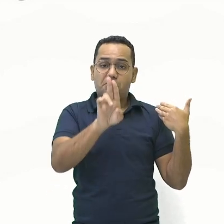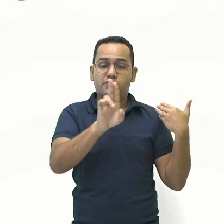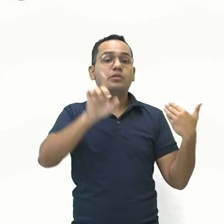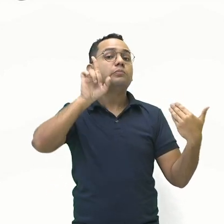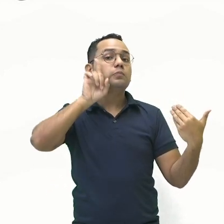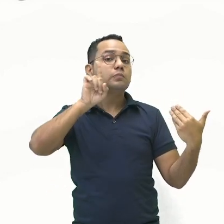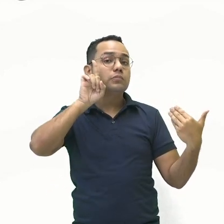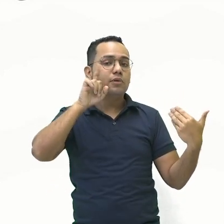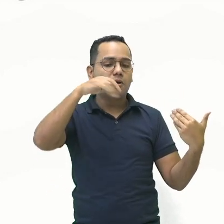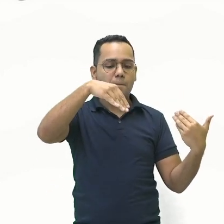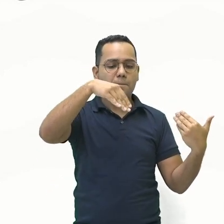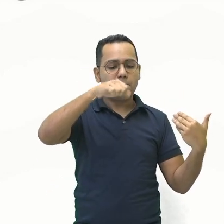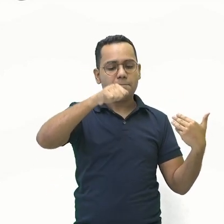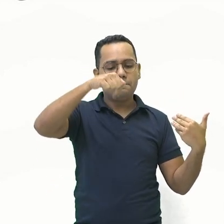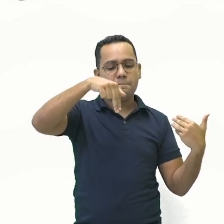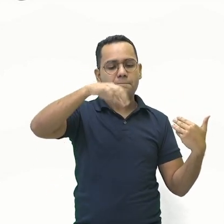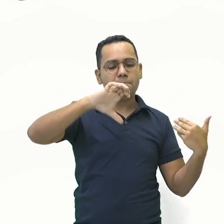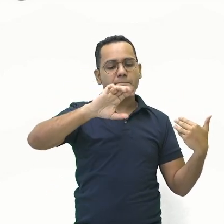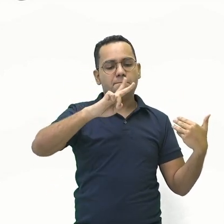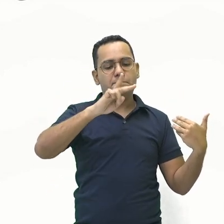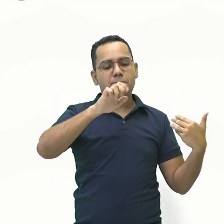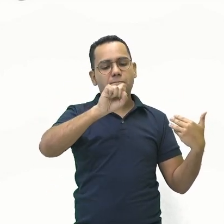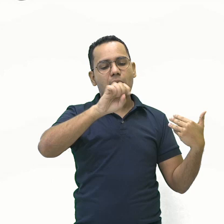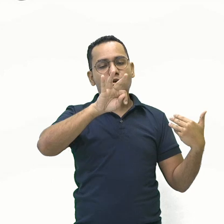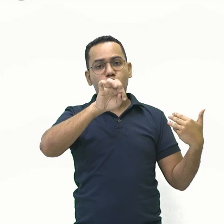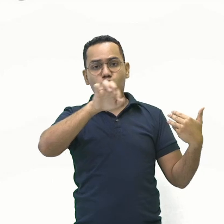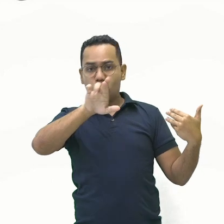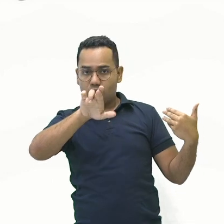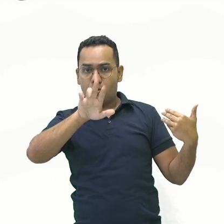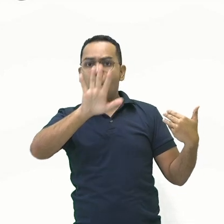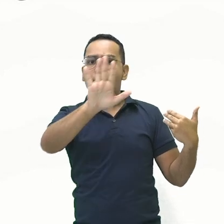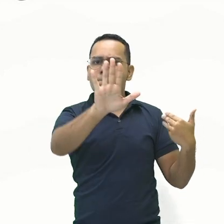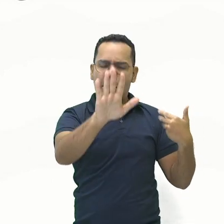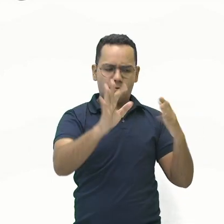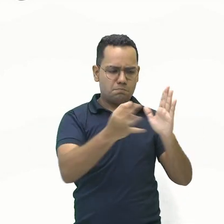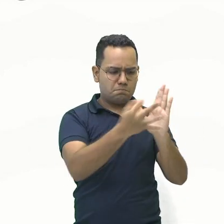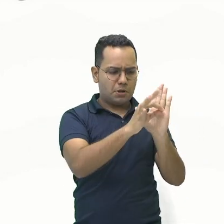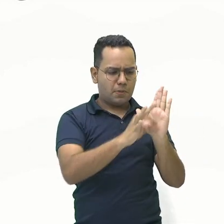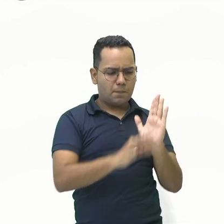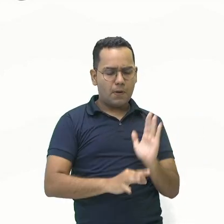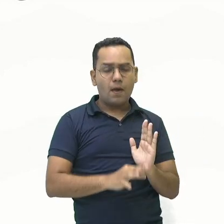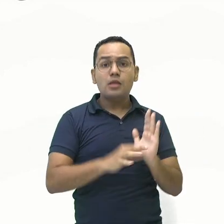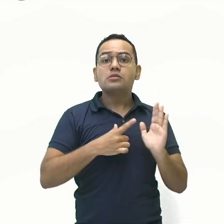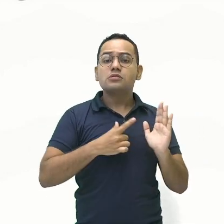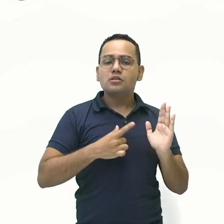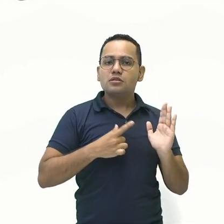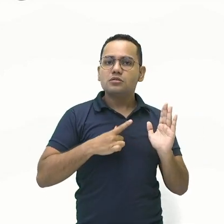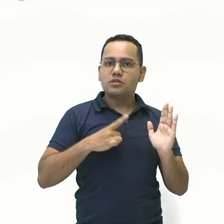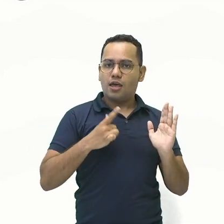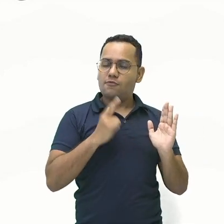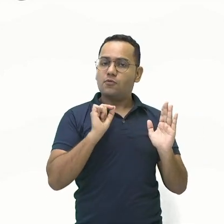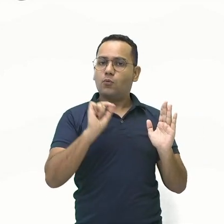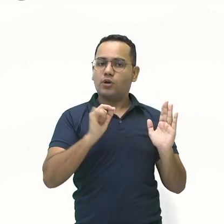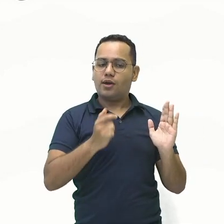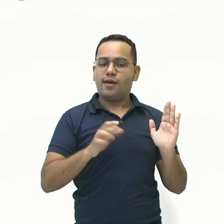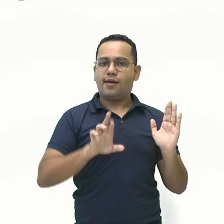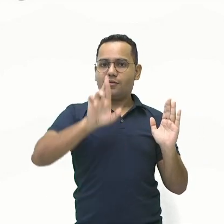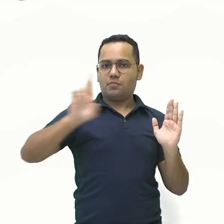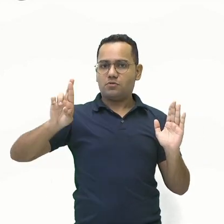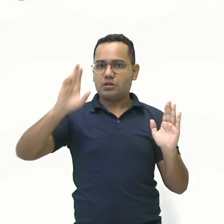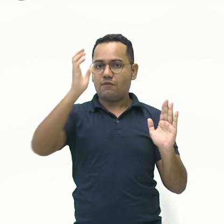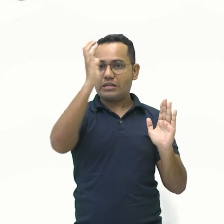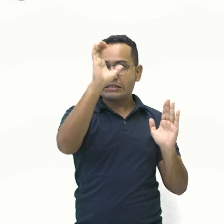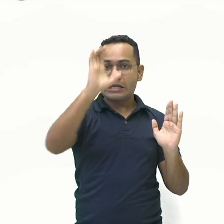para vocês. E esse estudo foi validado ali por cientistas de diversos países. E o que esse estudo dizia,